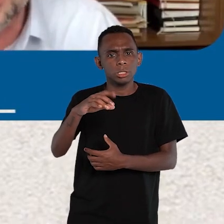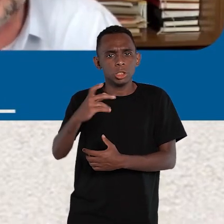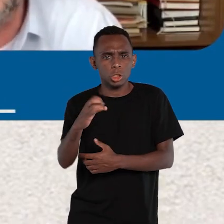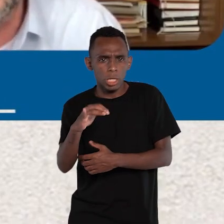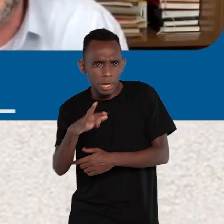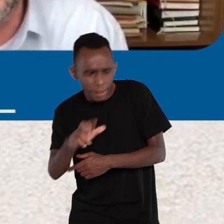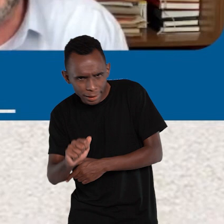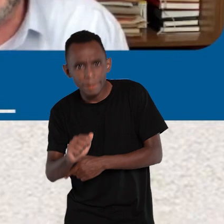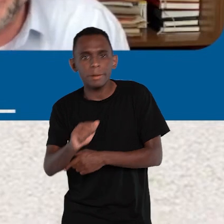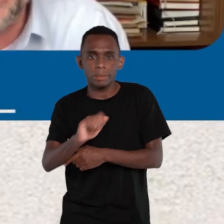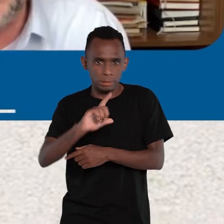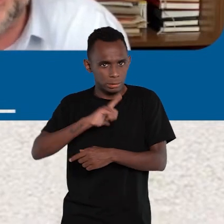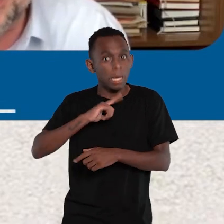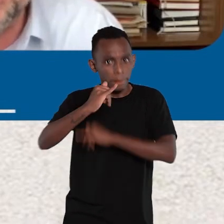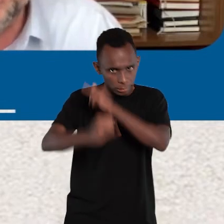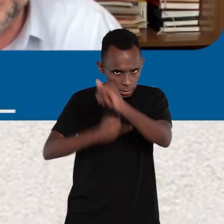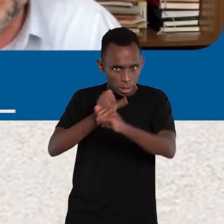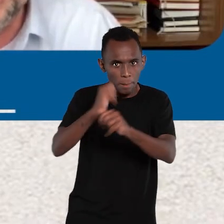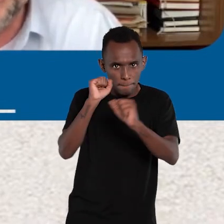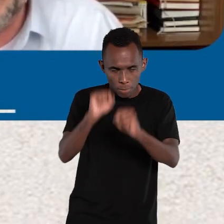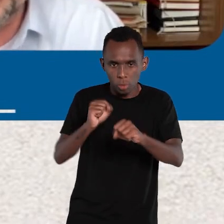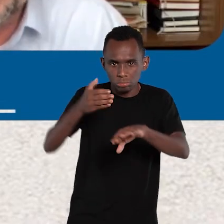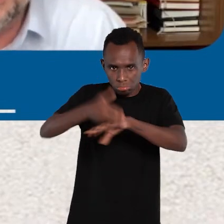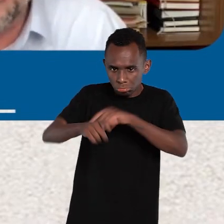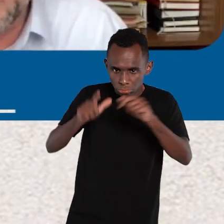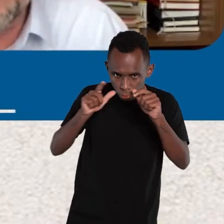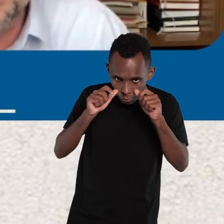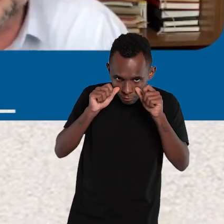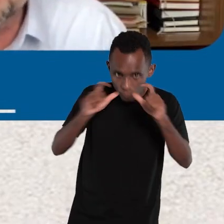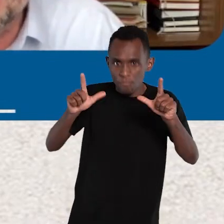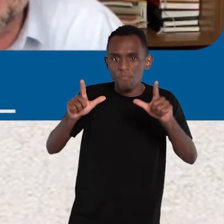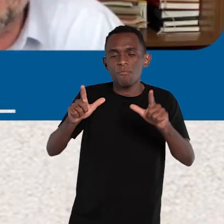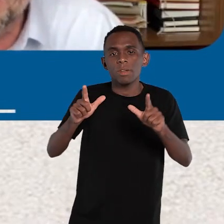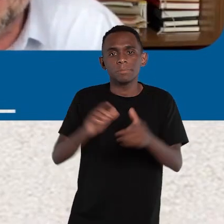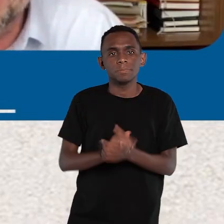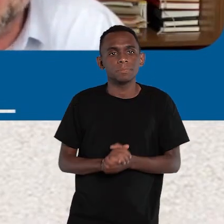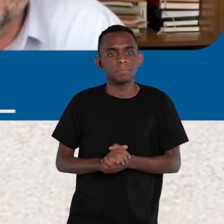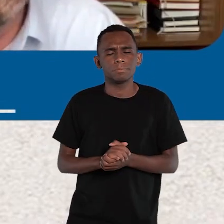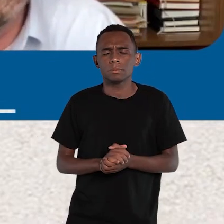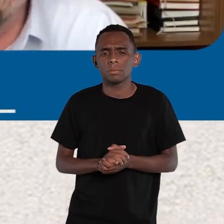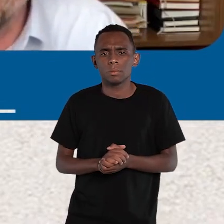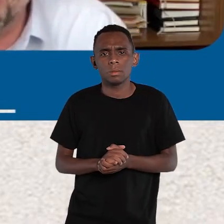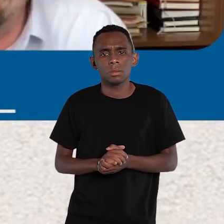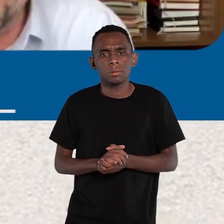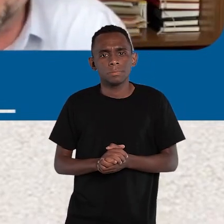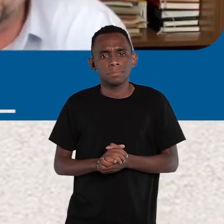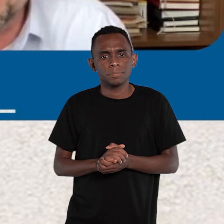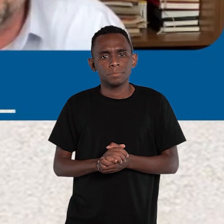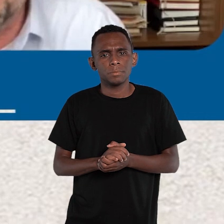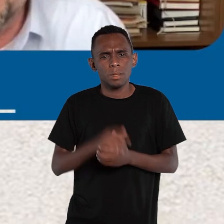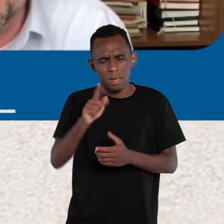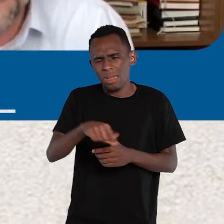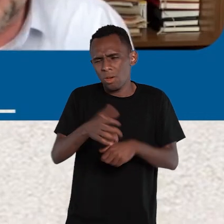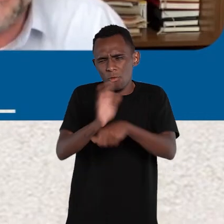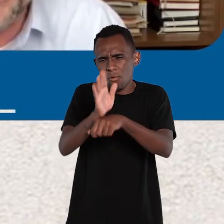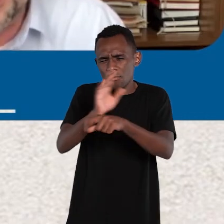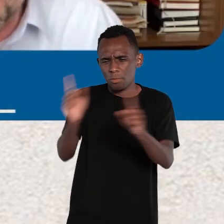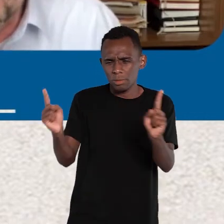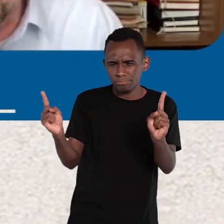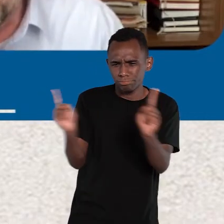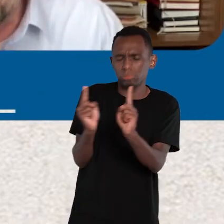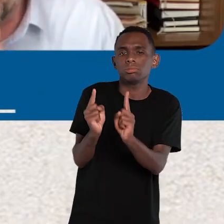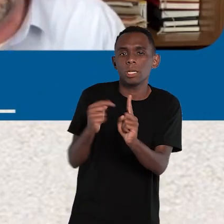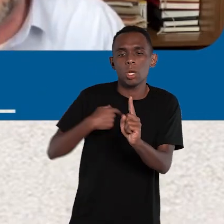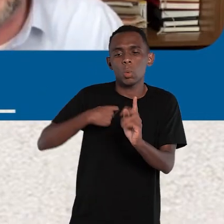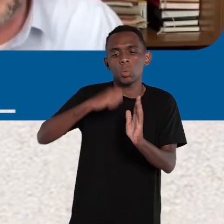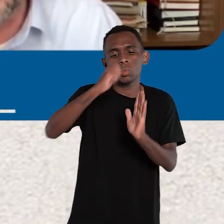Brant dirigiu, tem na internet. Imagine, é com a Berta Zemmel. Espetacular, Berta Zemmel. É um curta-metragem,